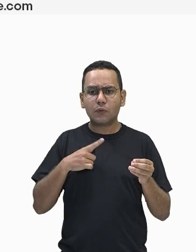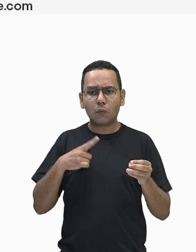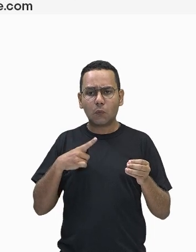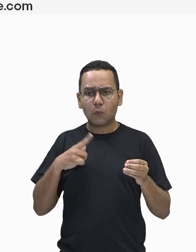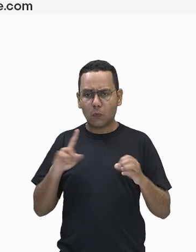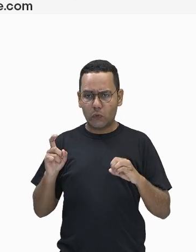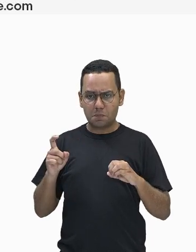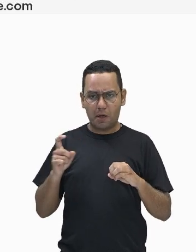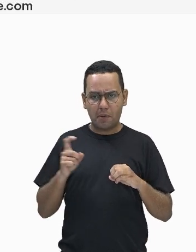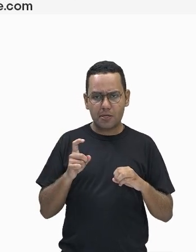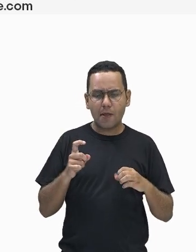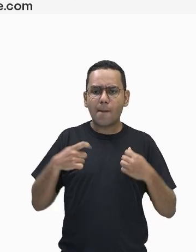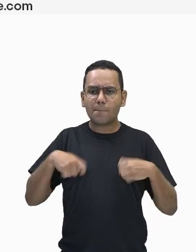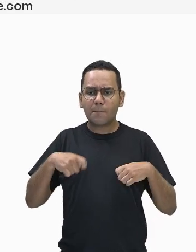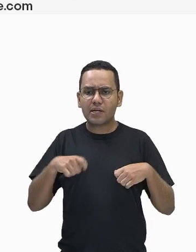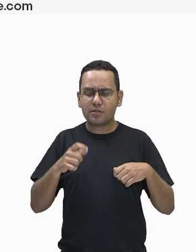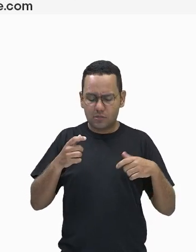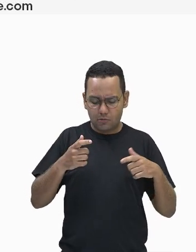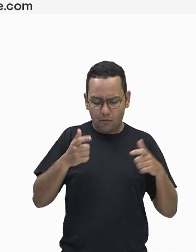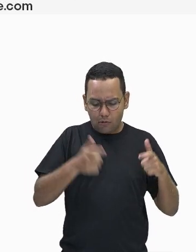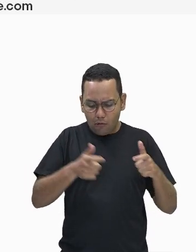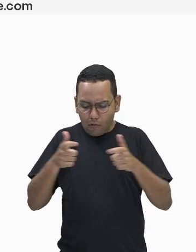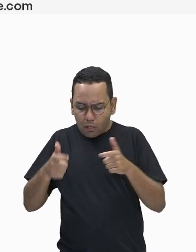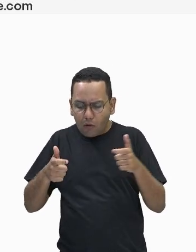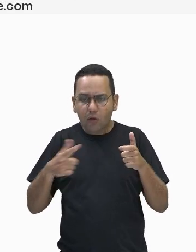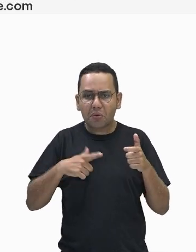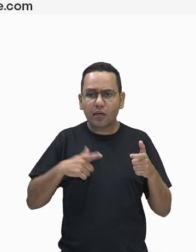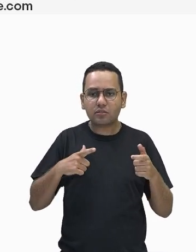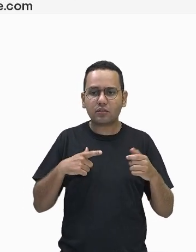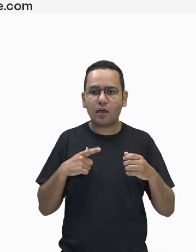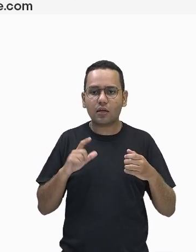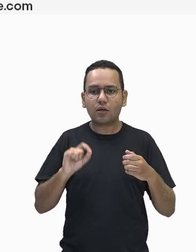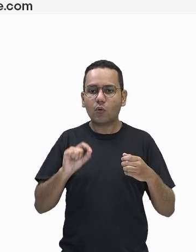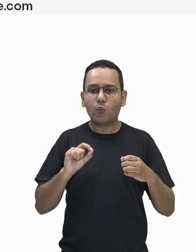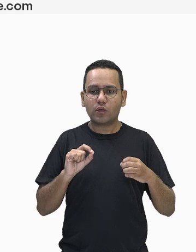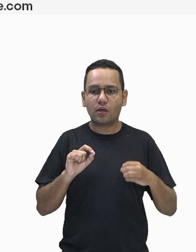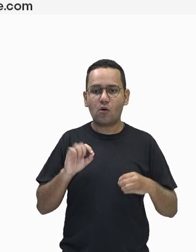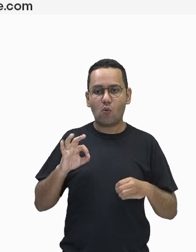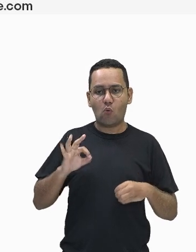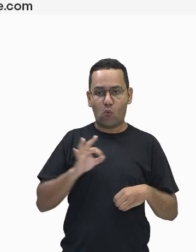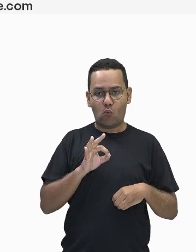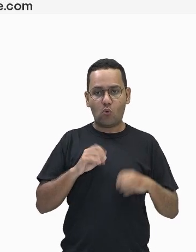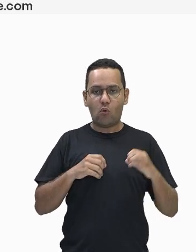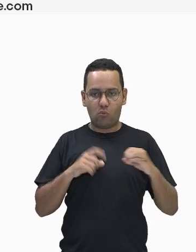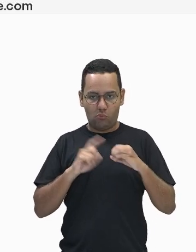saber para qual lado que está o óvulo, né? Para qual lado que foi liberado o óvulo?